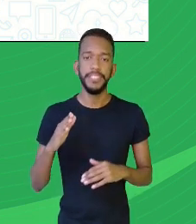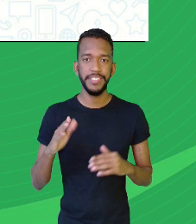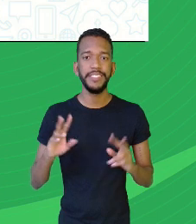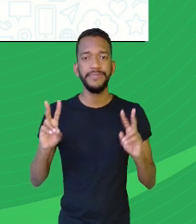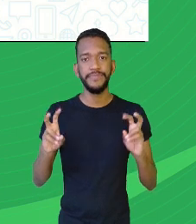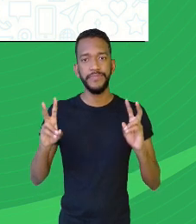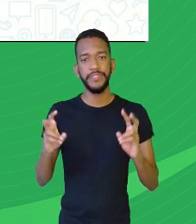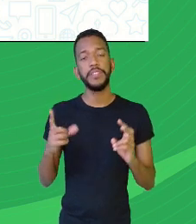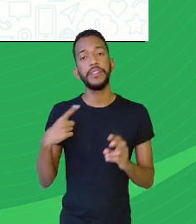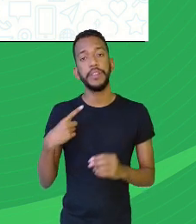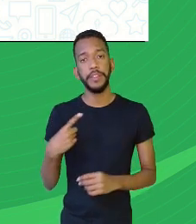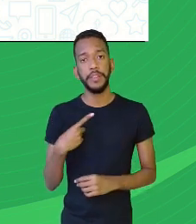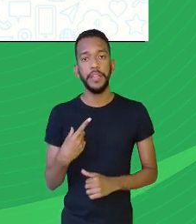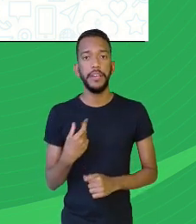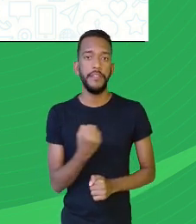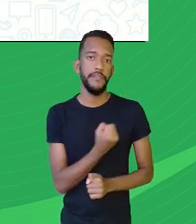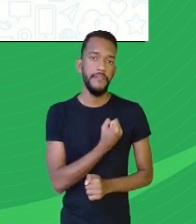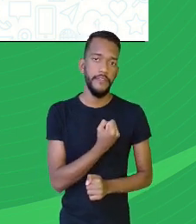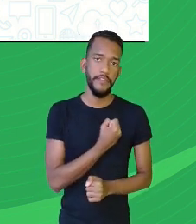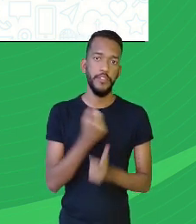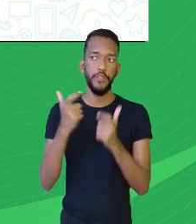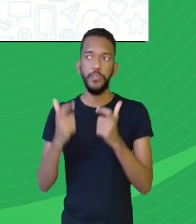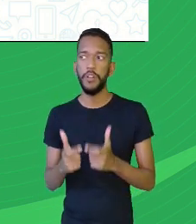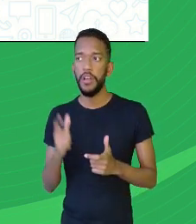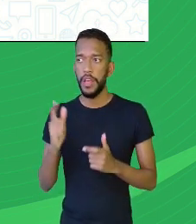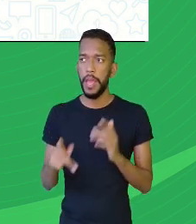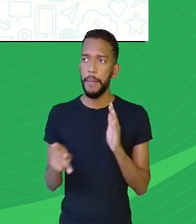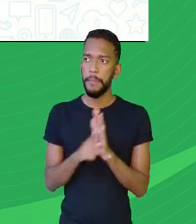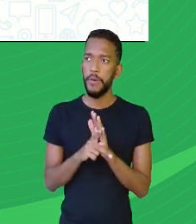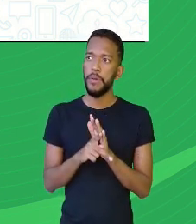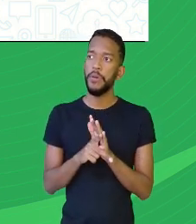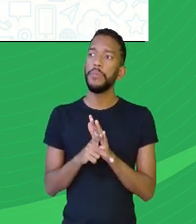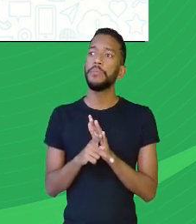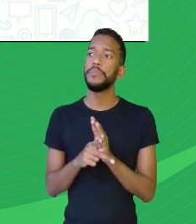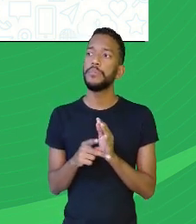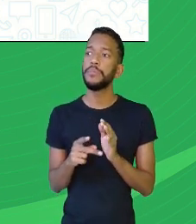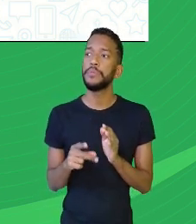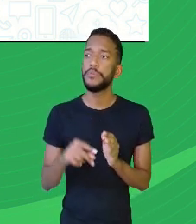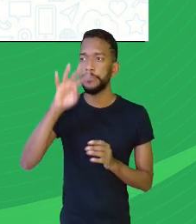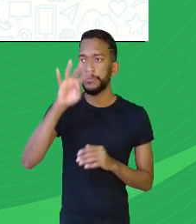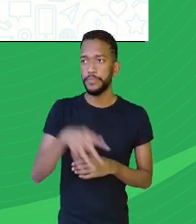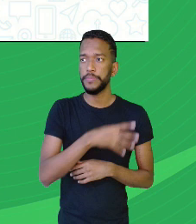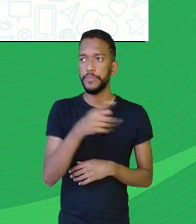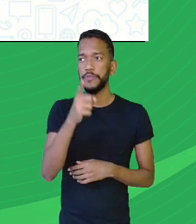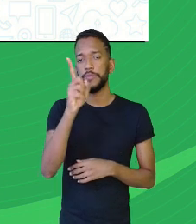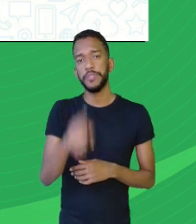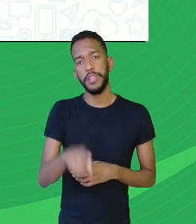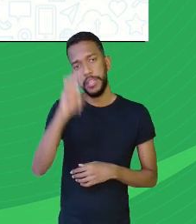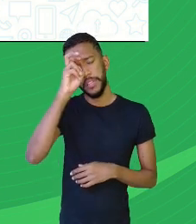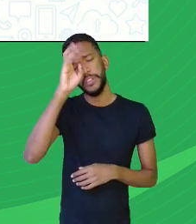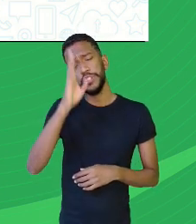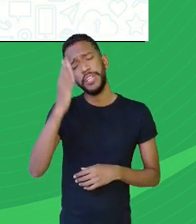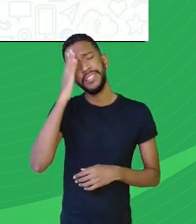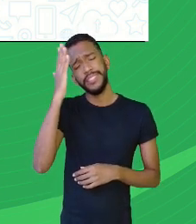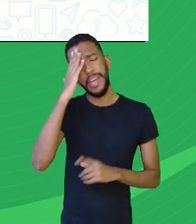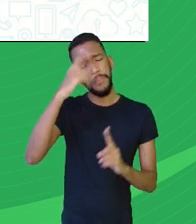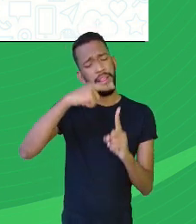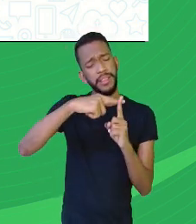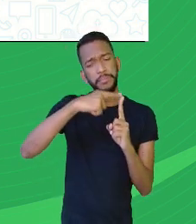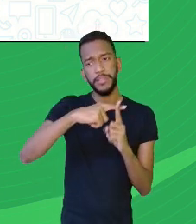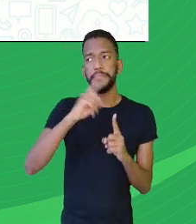lugar. Professora, isso não é o símbolo da adição. Claro que não, porque você do quinto ano já consegue fazer